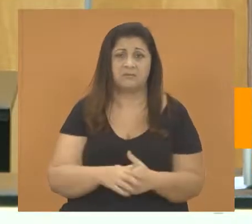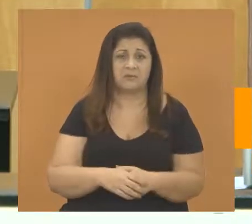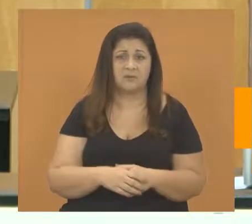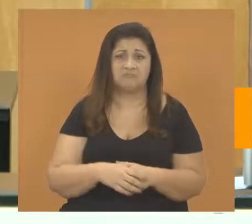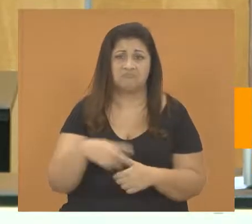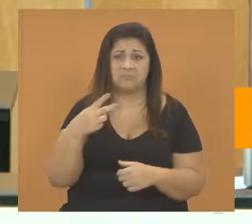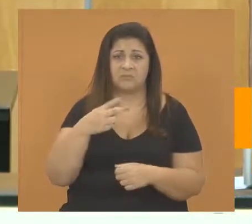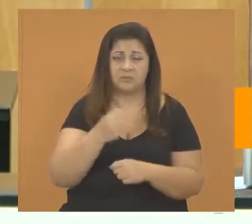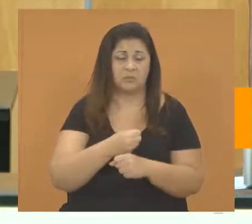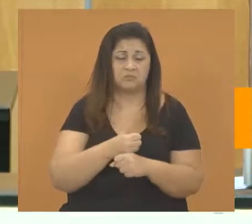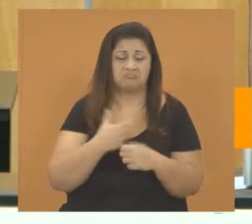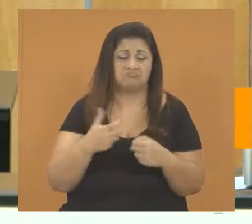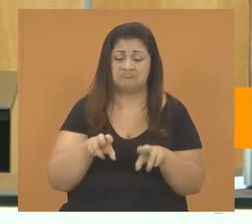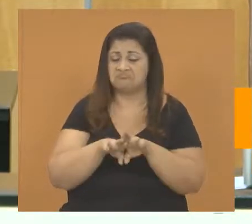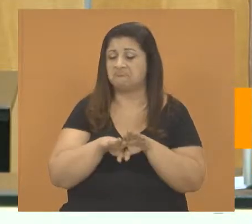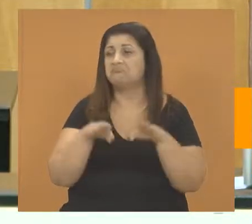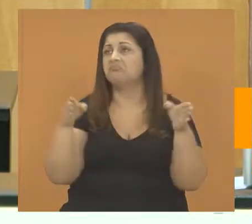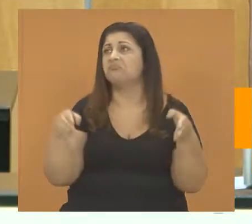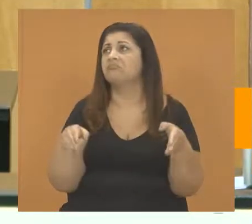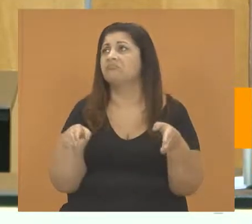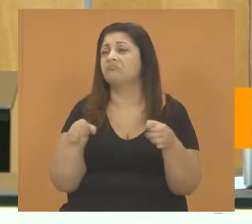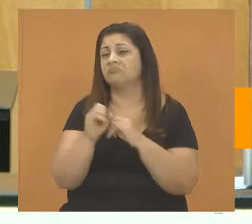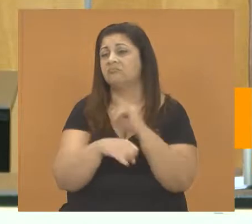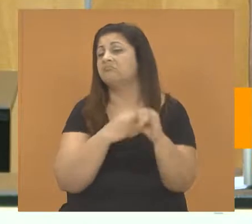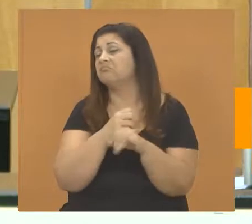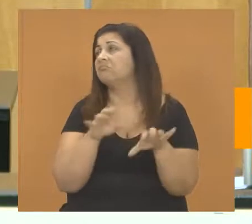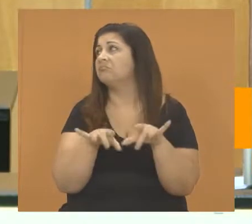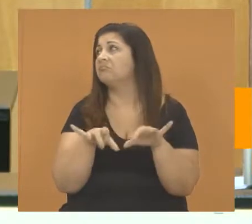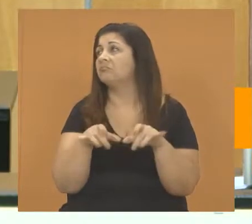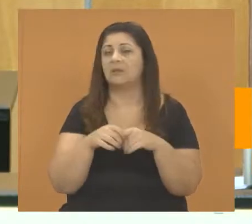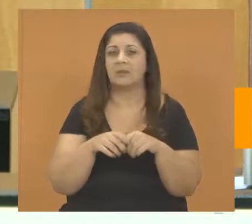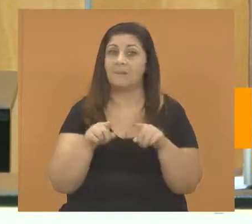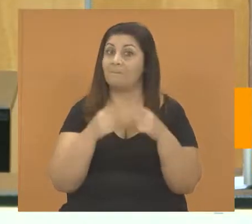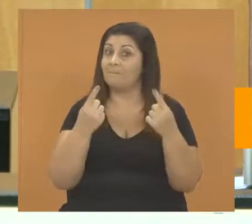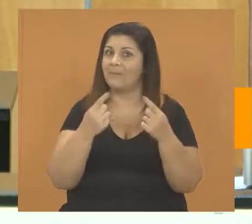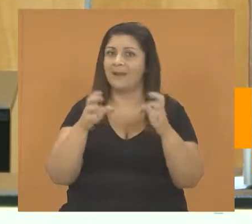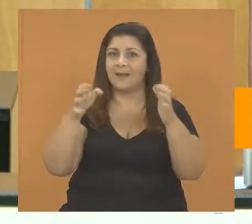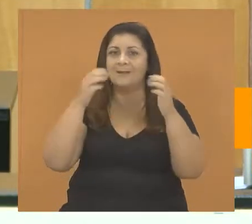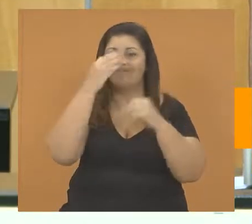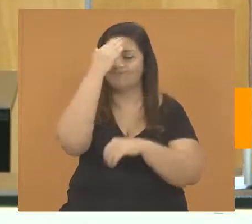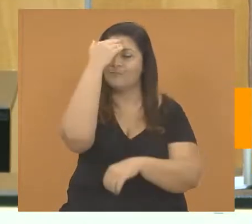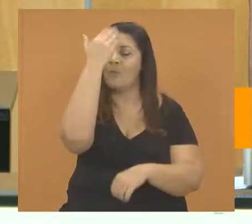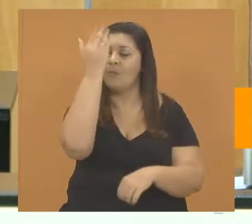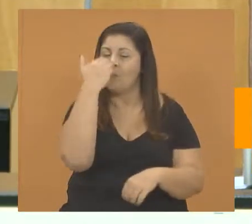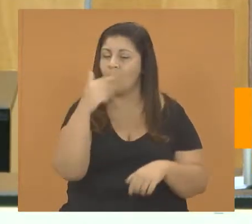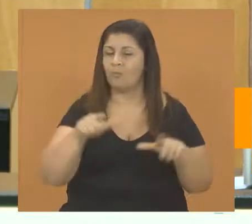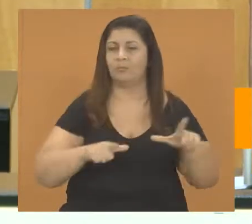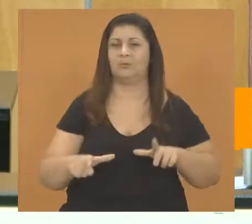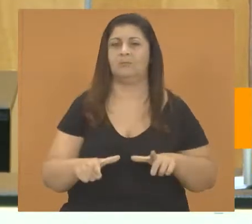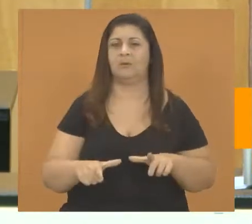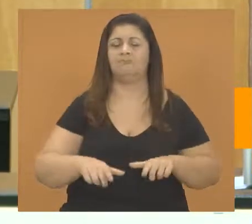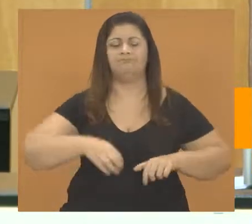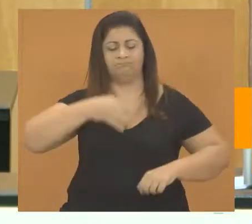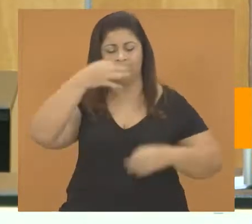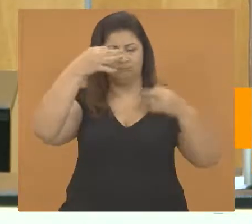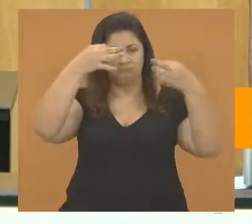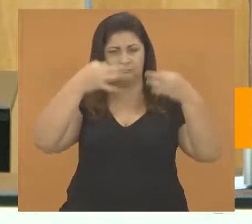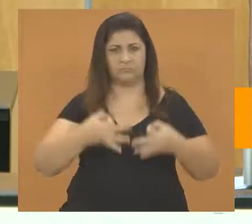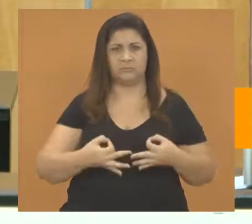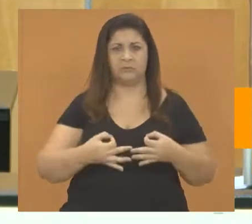últimos anos de governo só que assim o meu trabalho porque é isso que eu aprendi meus pais o trabalho com dignidade pessoal de seu trabalho